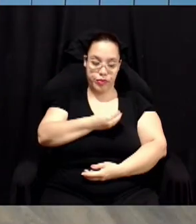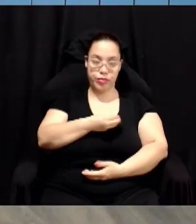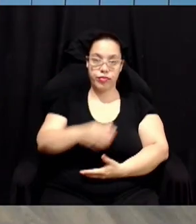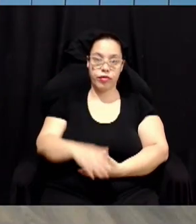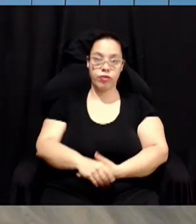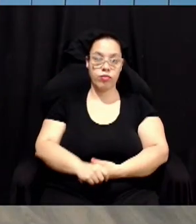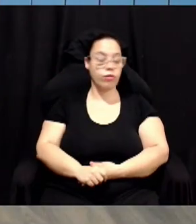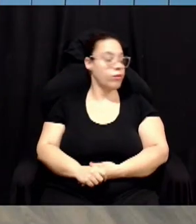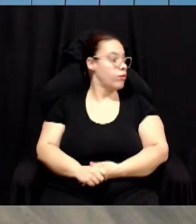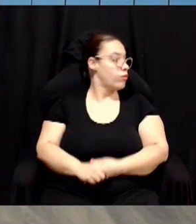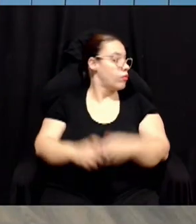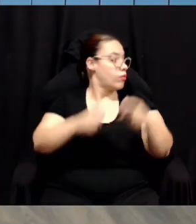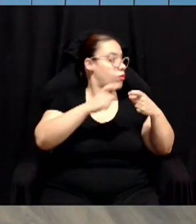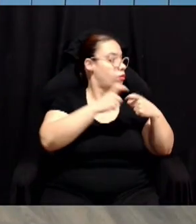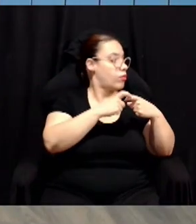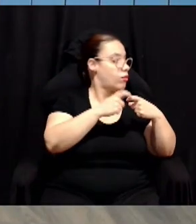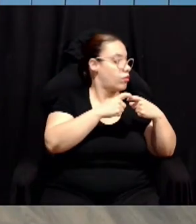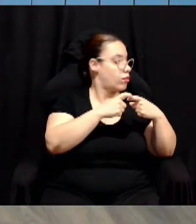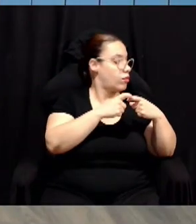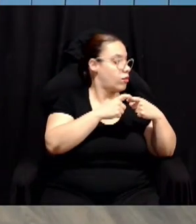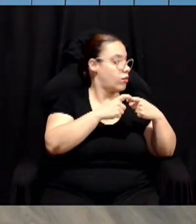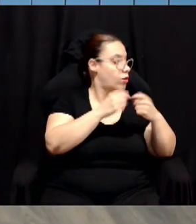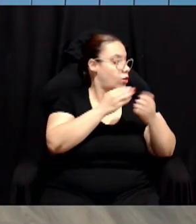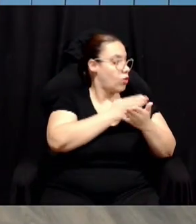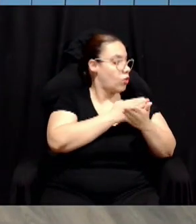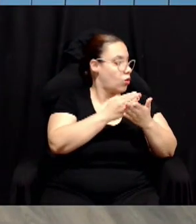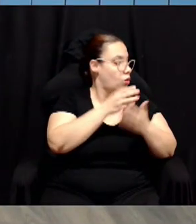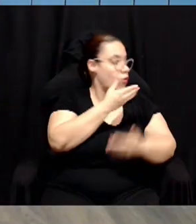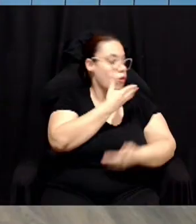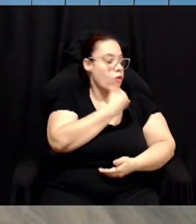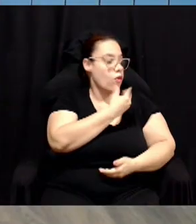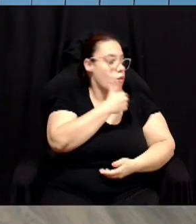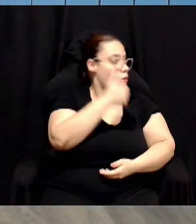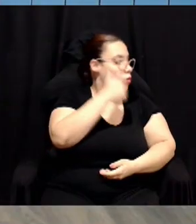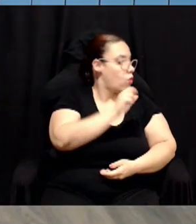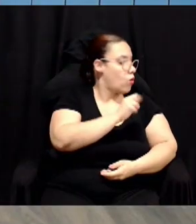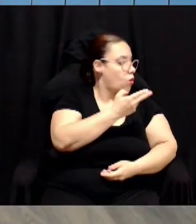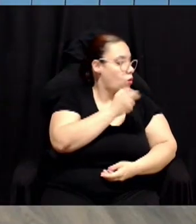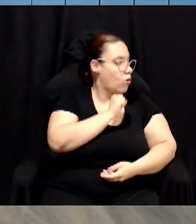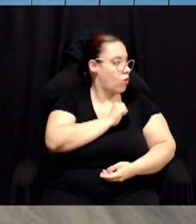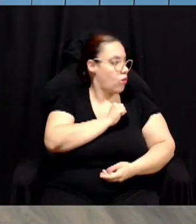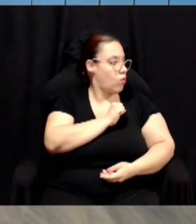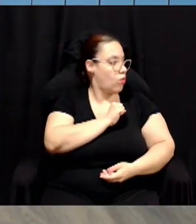Doutor, a doença ela acomete mais homens ou mulheres?